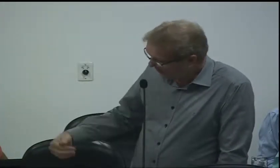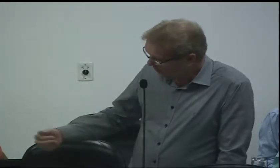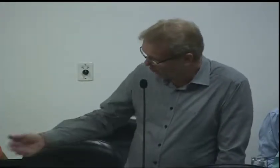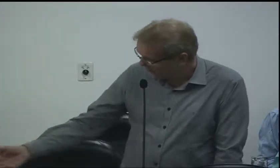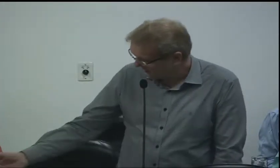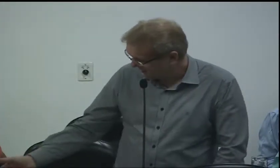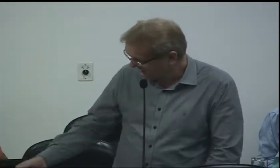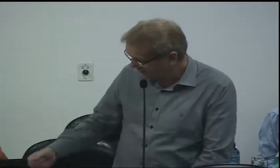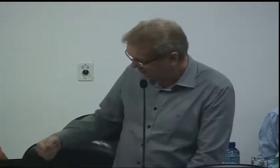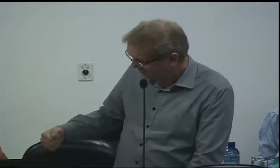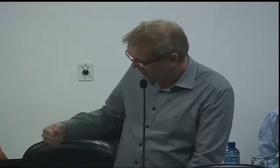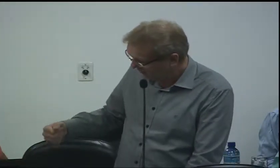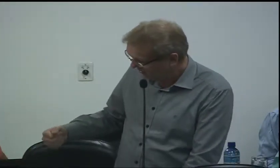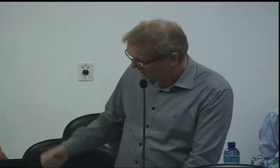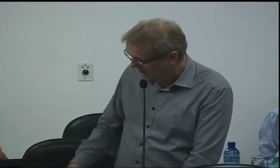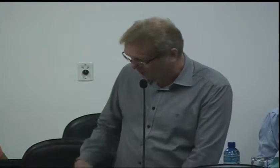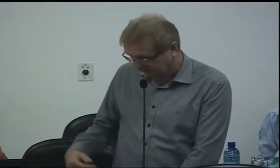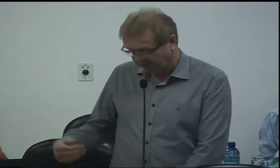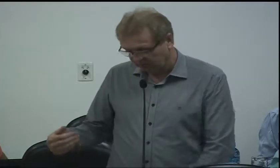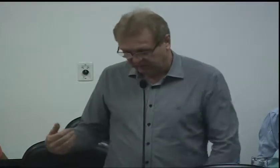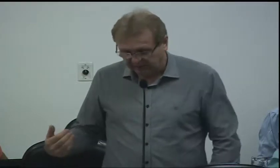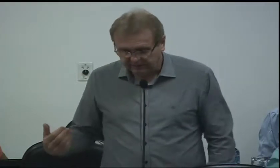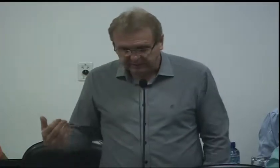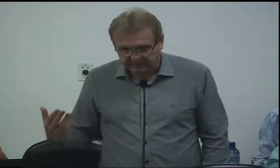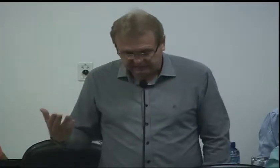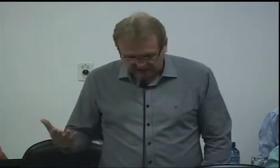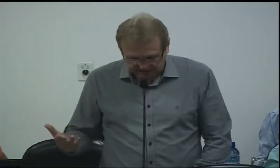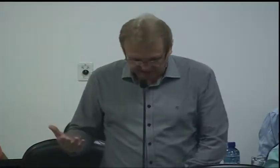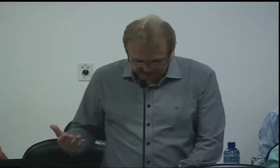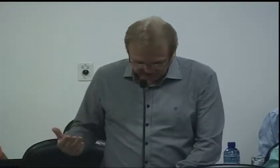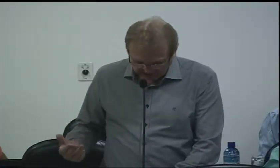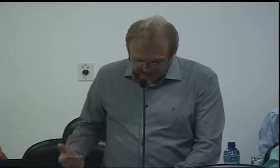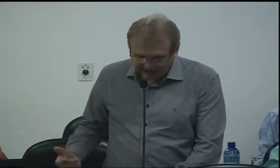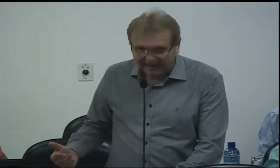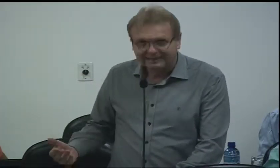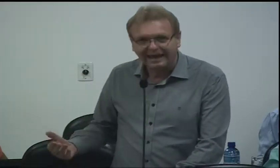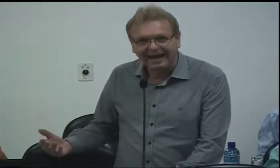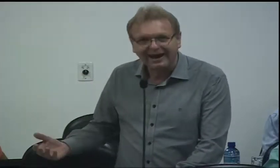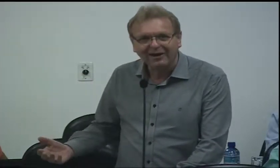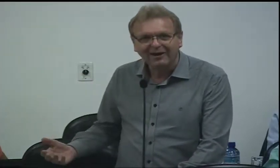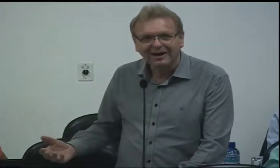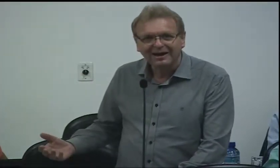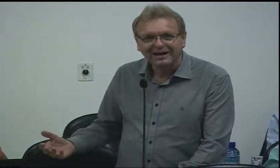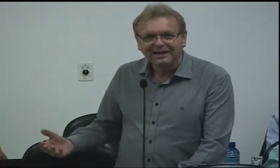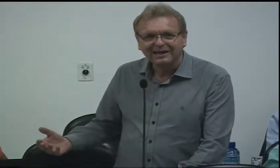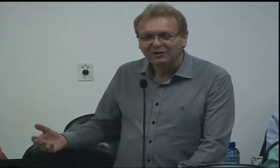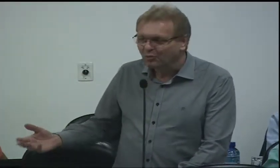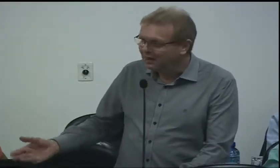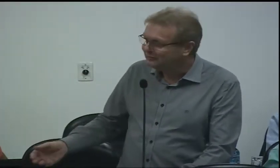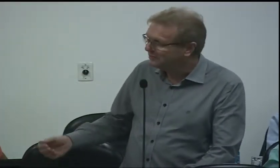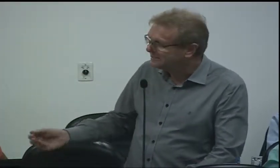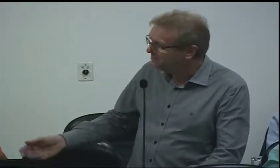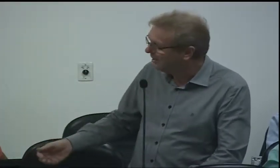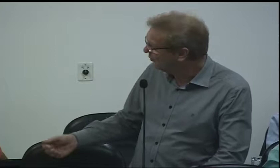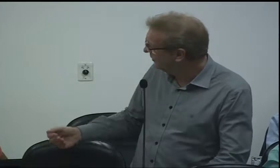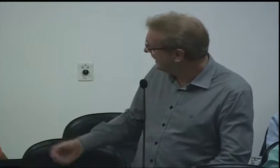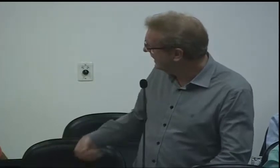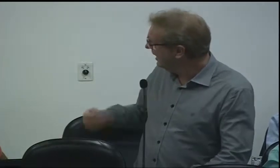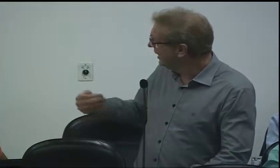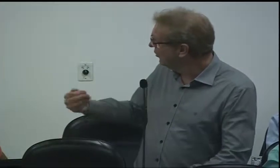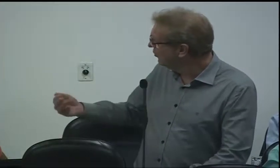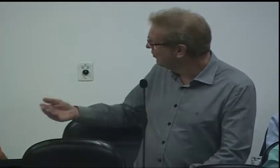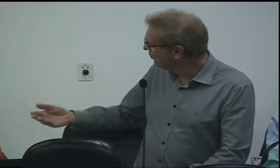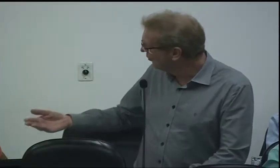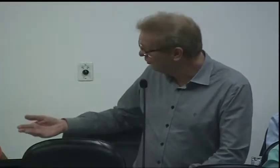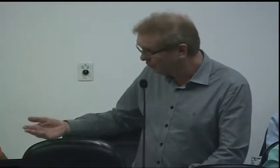entendo da preocupação, eu acho que é uma moção interessante, até enquanto esse banco